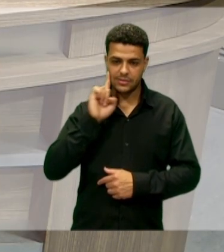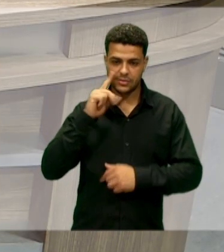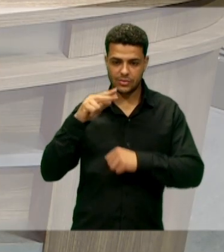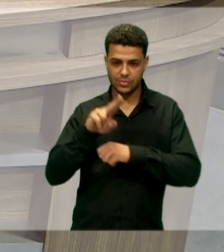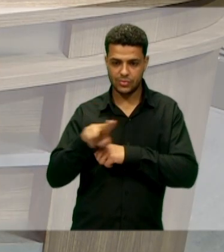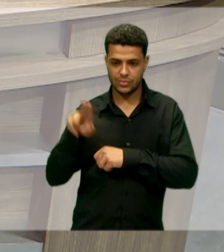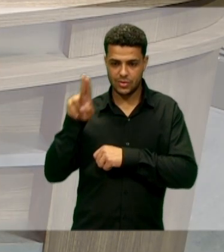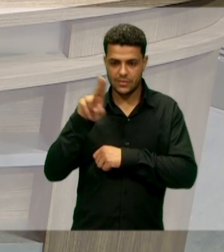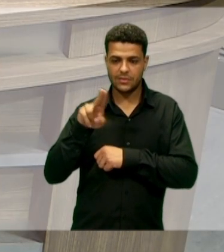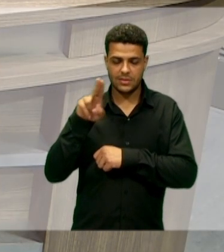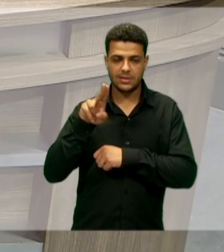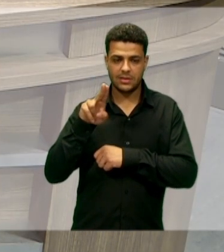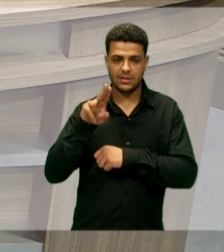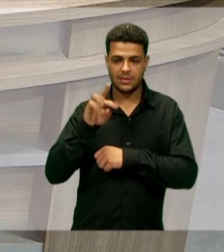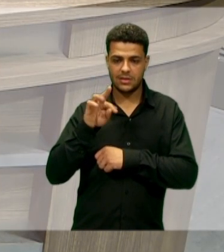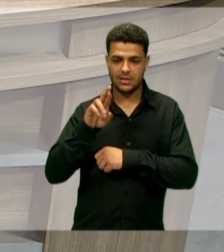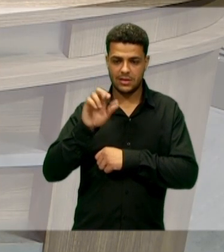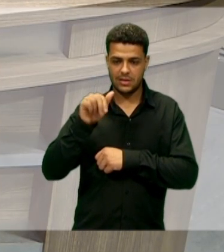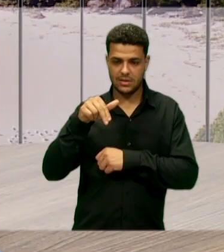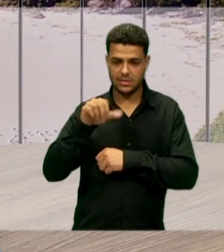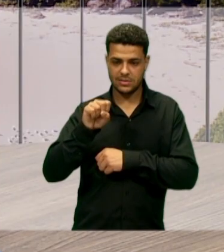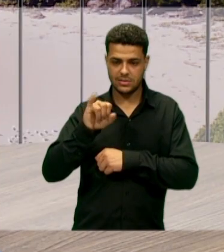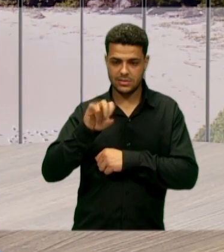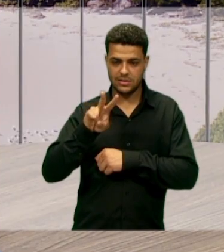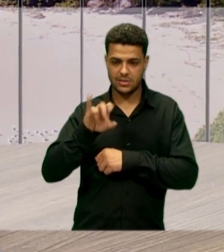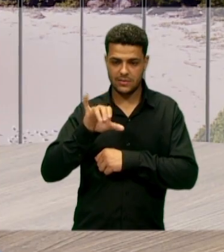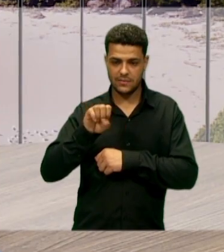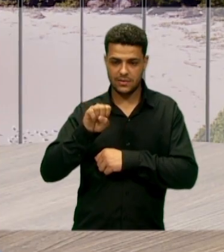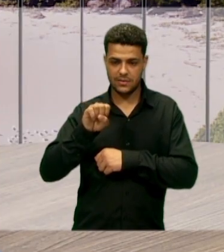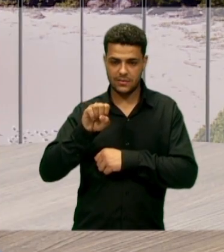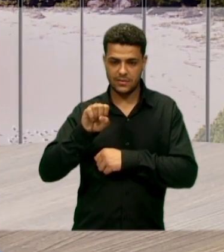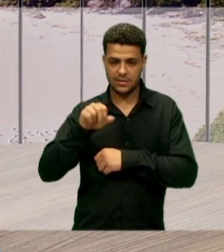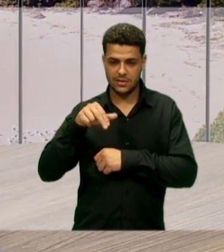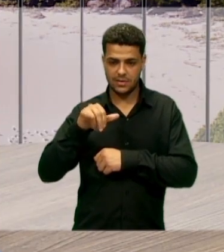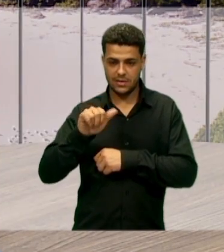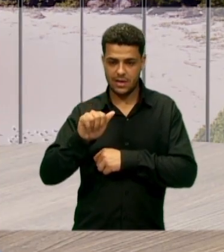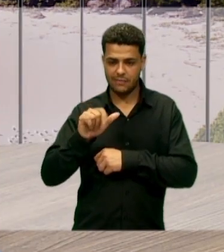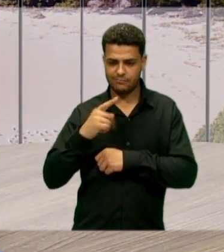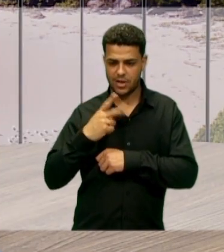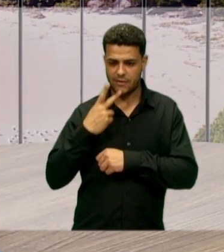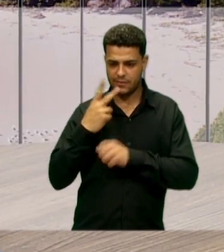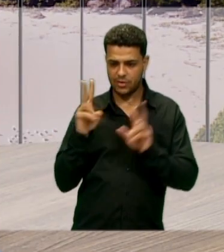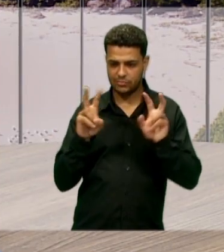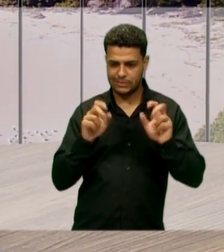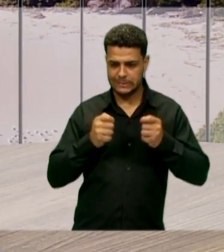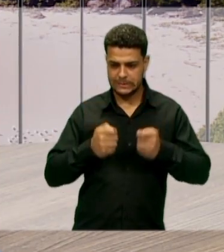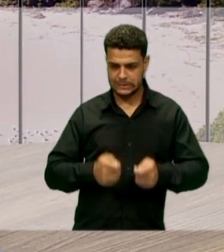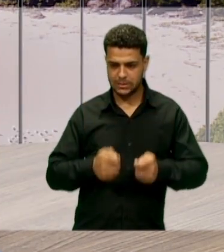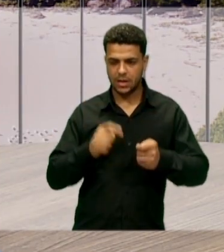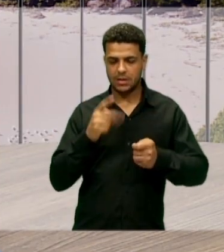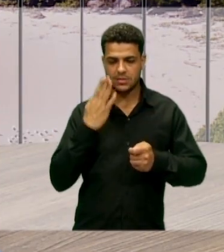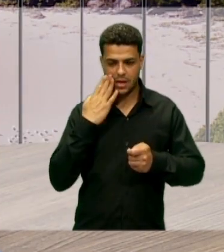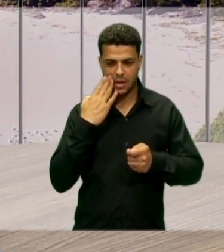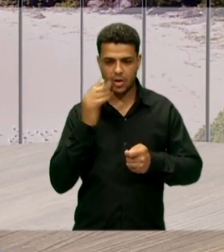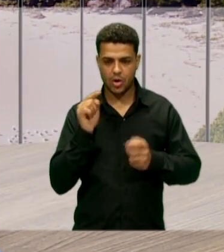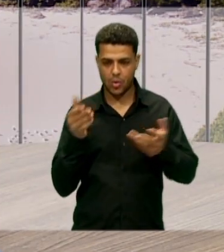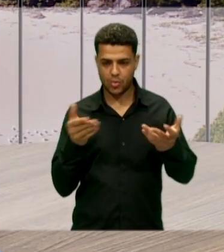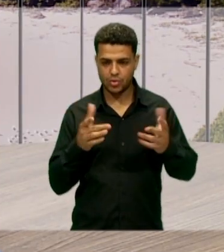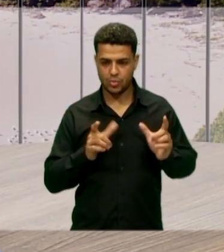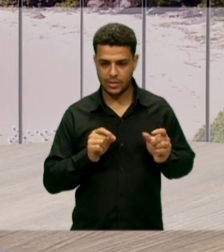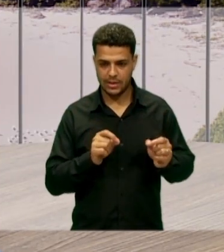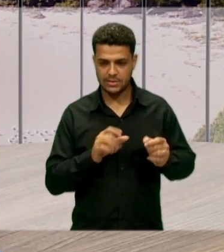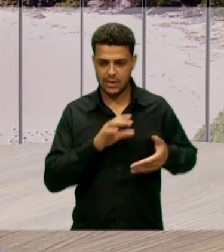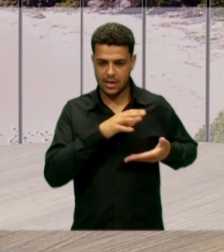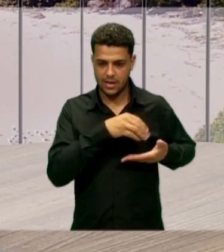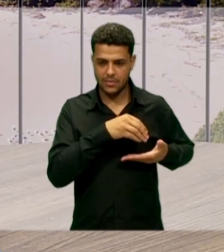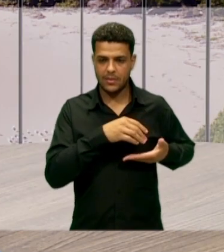pacientes com melanoma, que é um tumor bem agressivo, né? Eu sei que o tema hoje é mama, mas só para a gente entender como é importante a pesquisa clínica e a